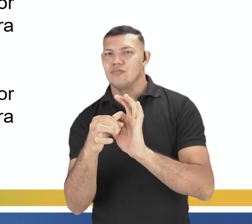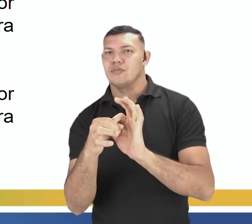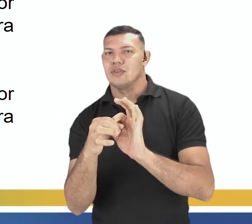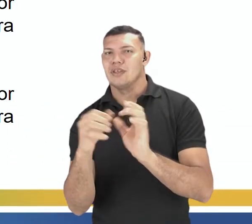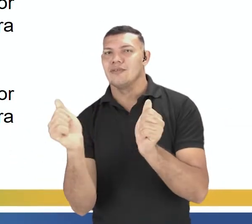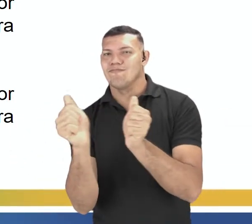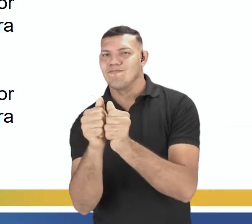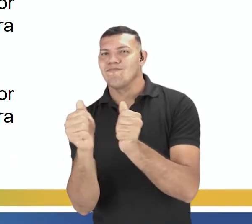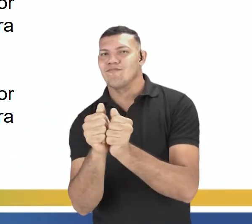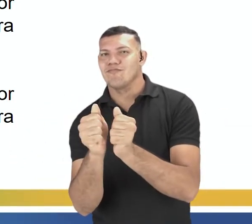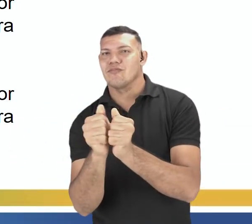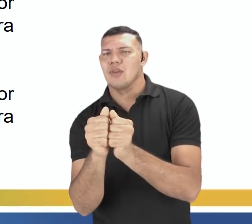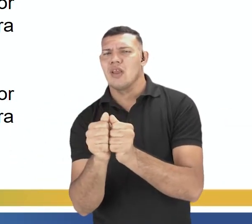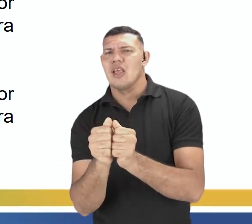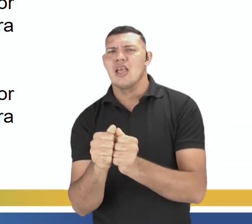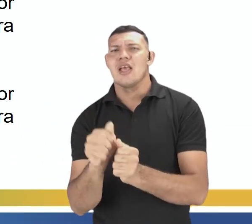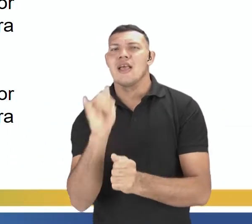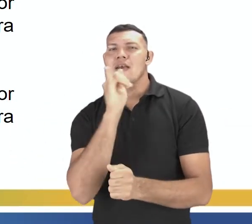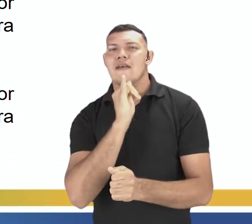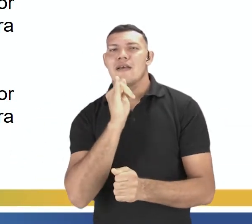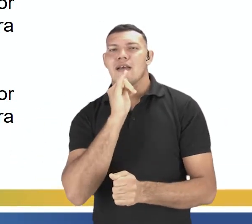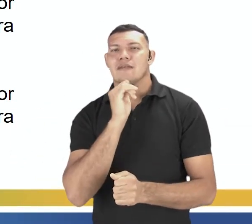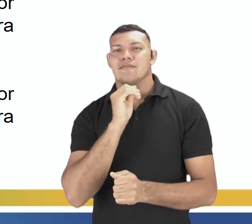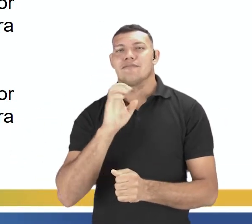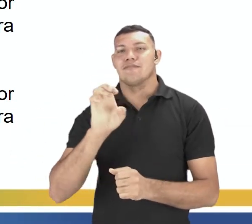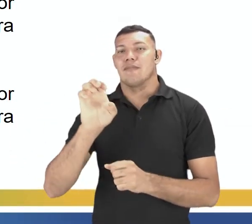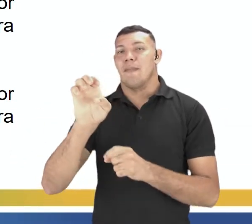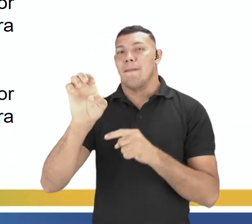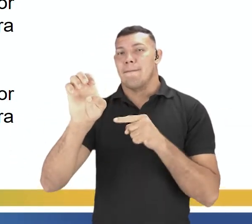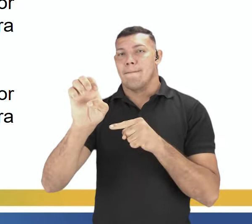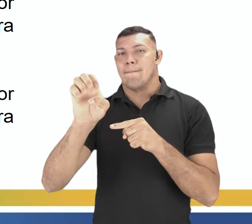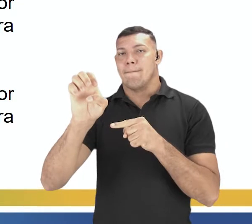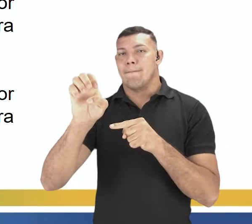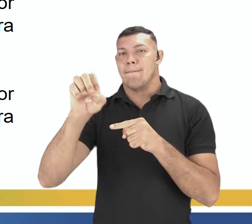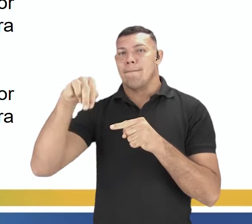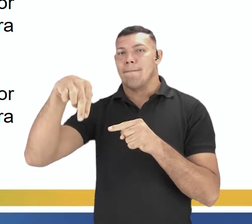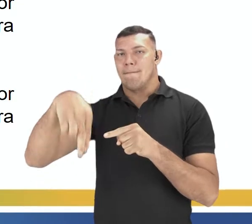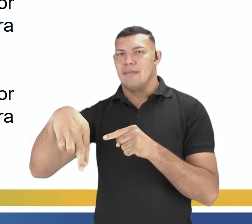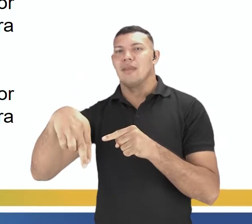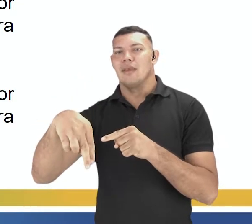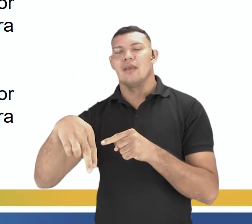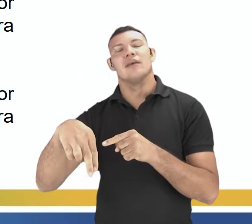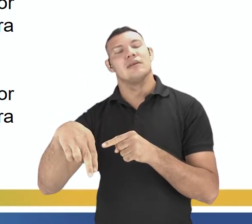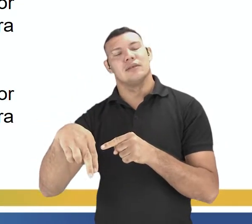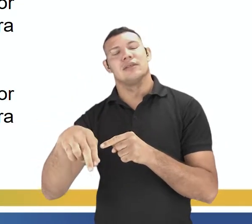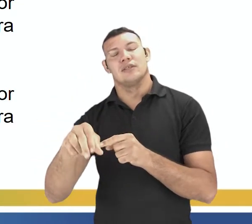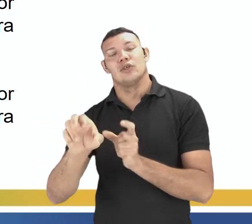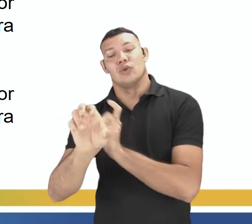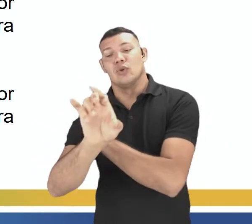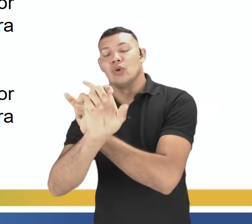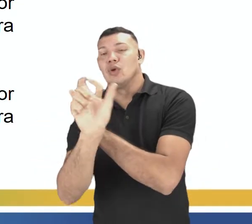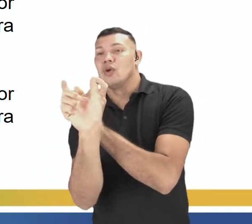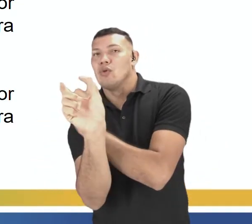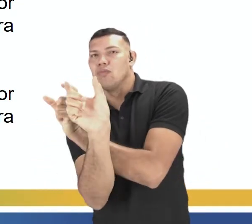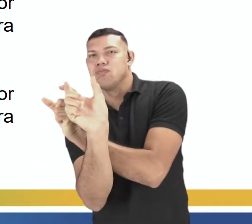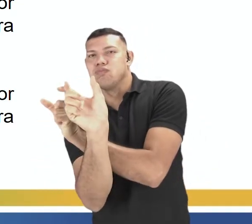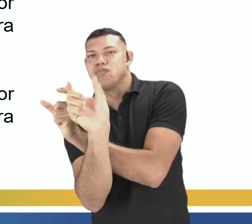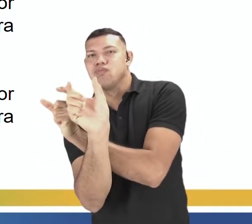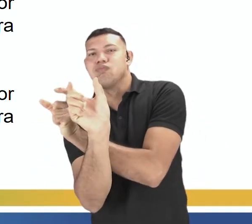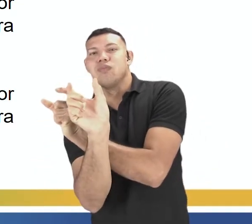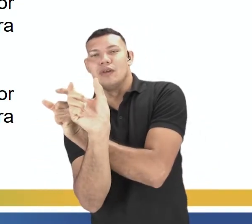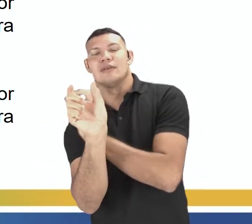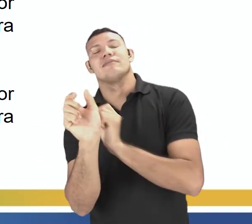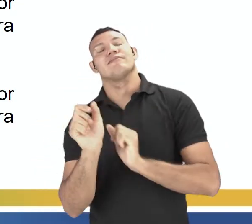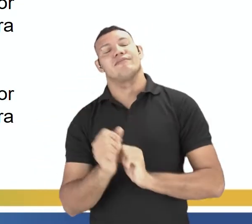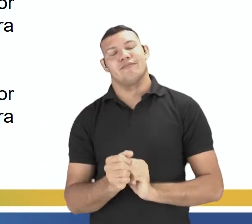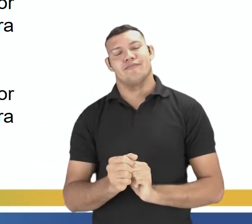palavra empedrar. A partícula em é um prefixo. Por que ela é um prefixo?